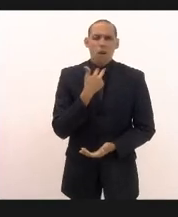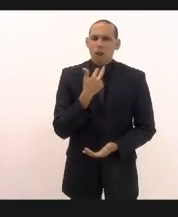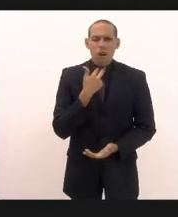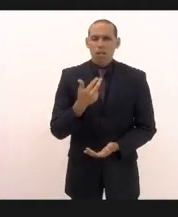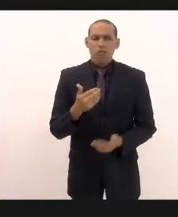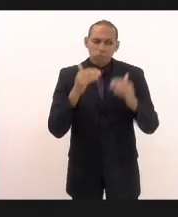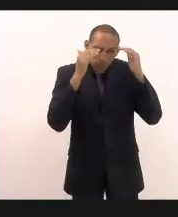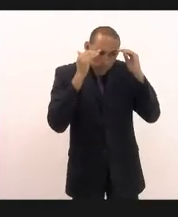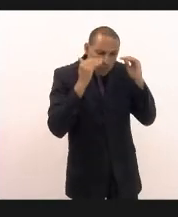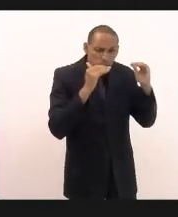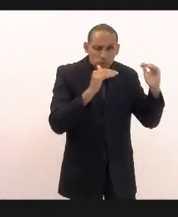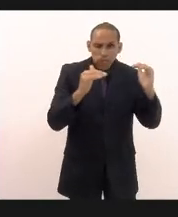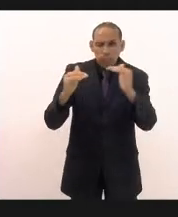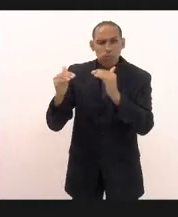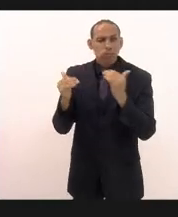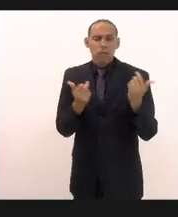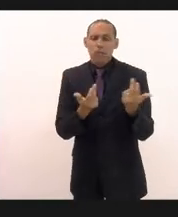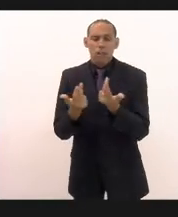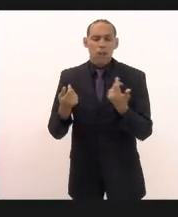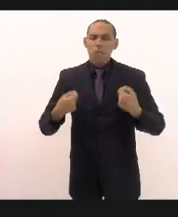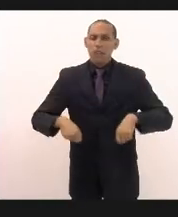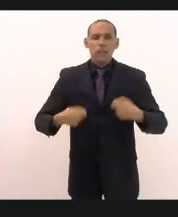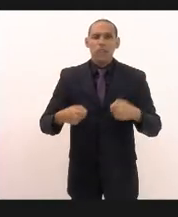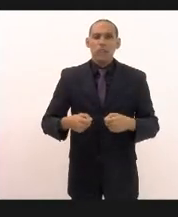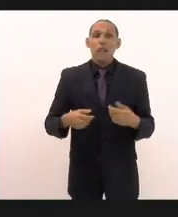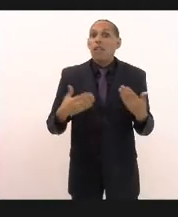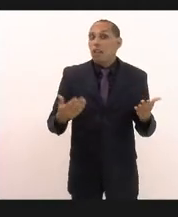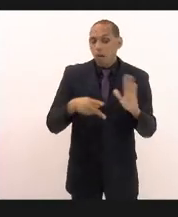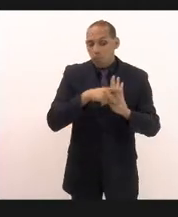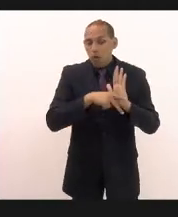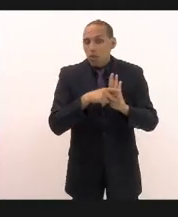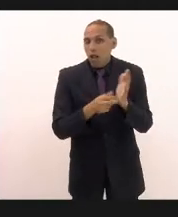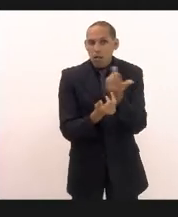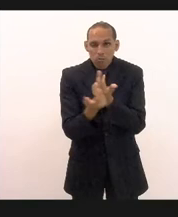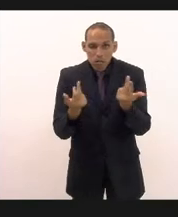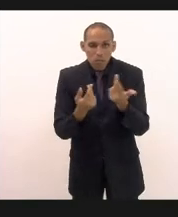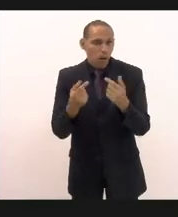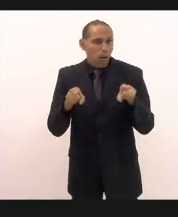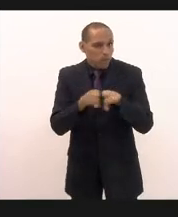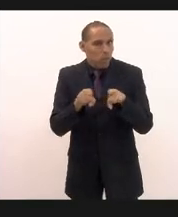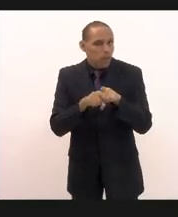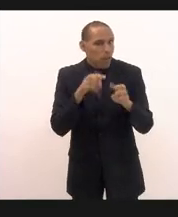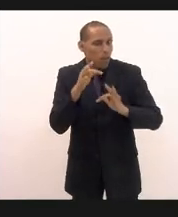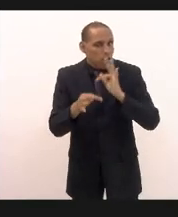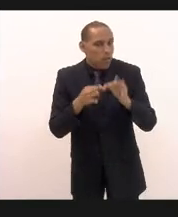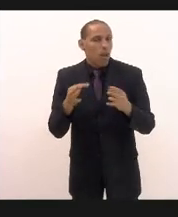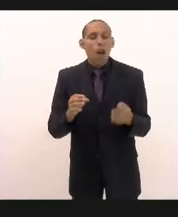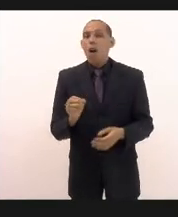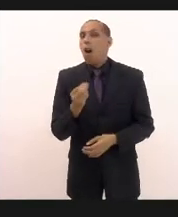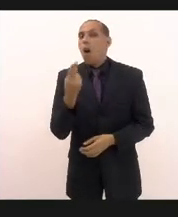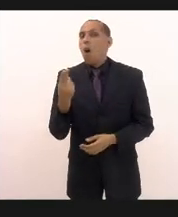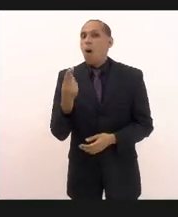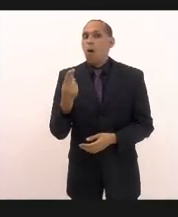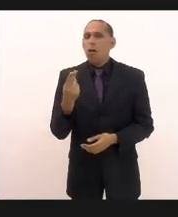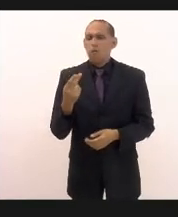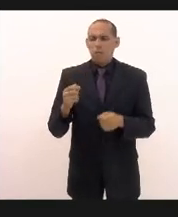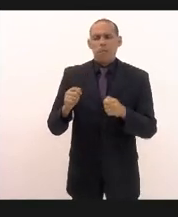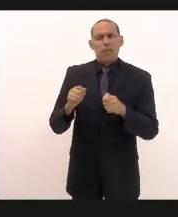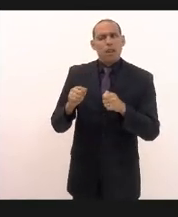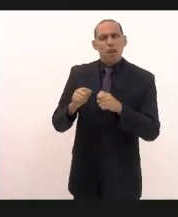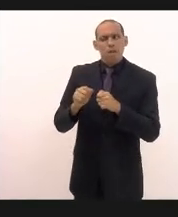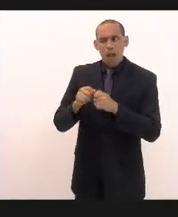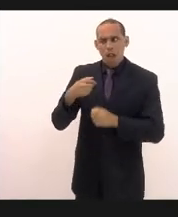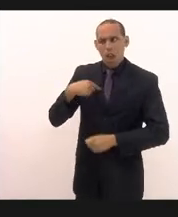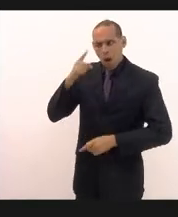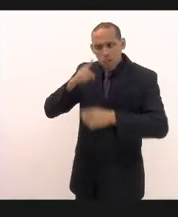Será que agora a gente vai tratar todos os projetos de forma igualitária? Ou a gente vai seguir nessa toada do faça o que eu digo, mas não faça o